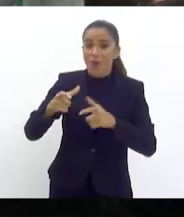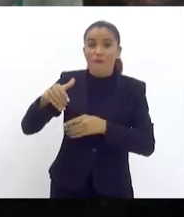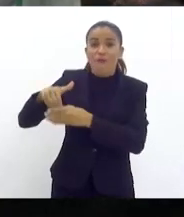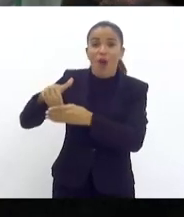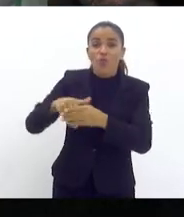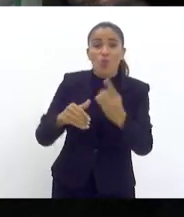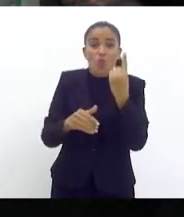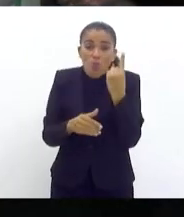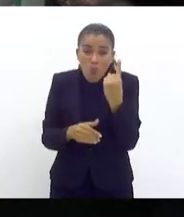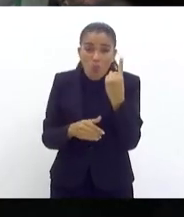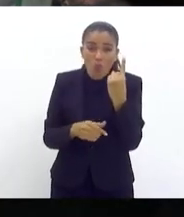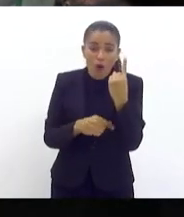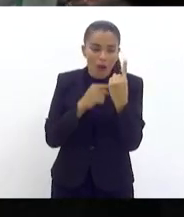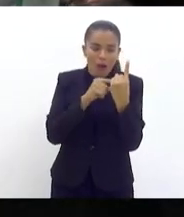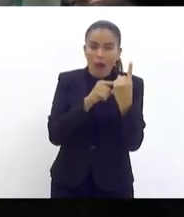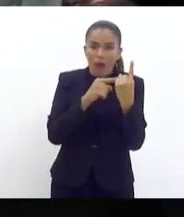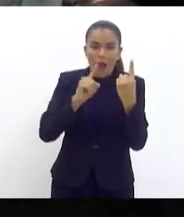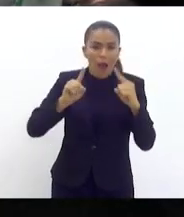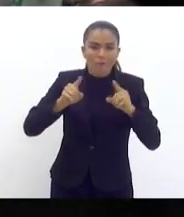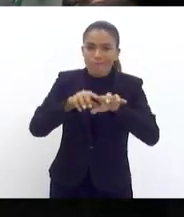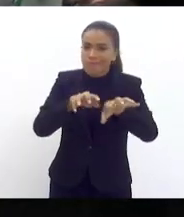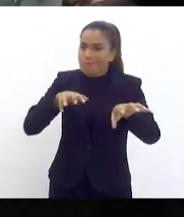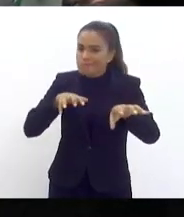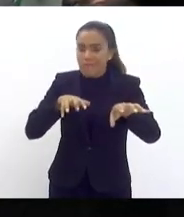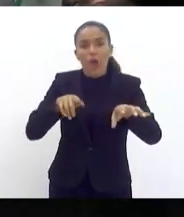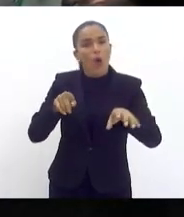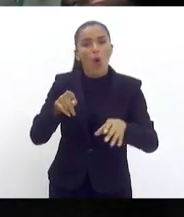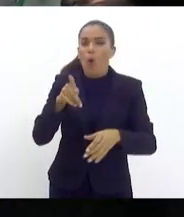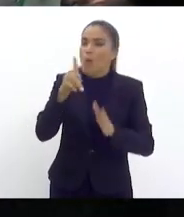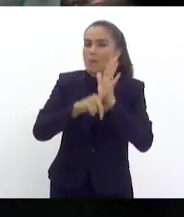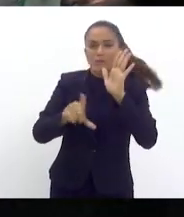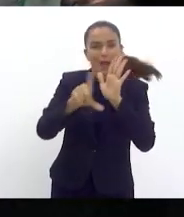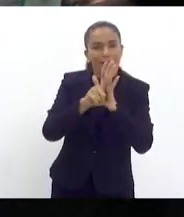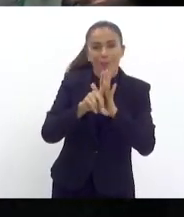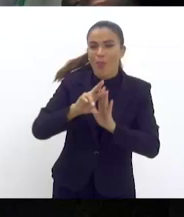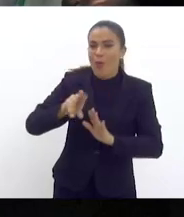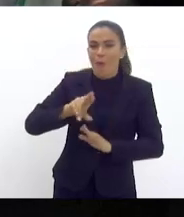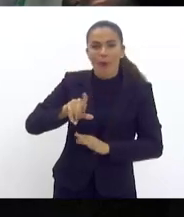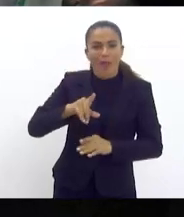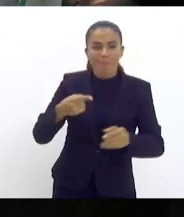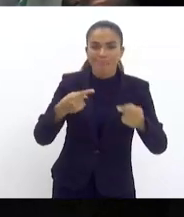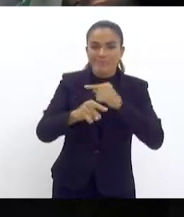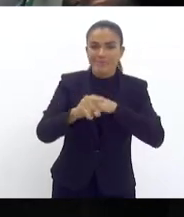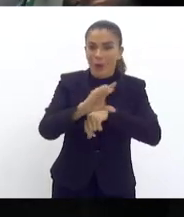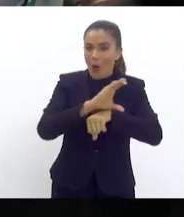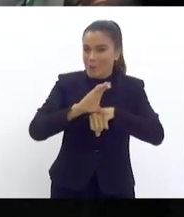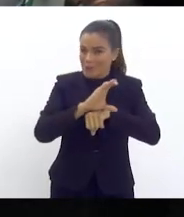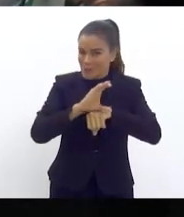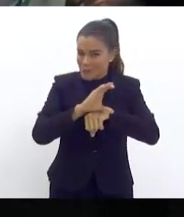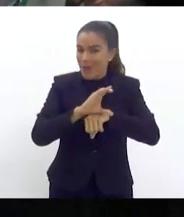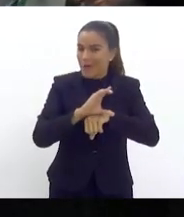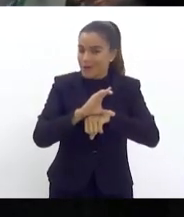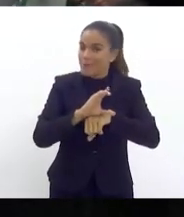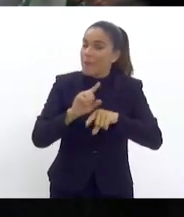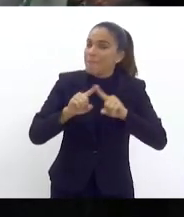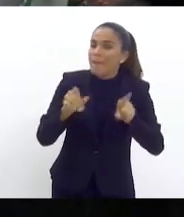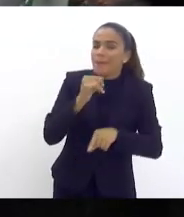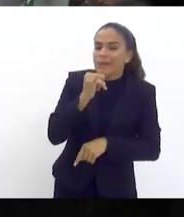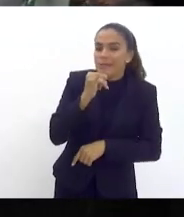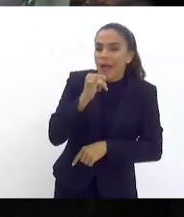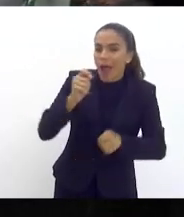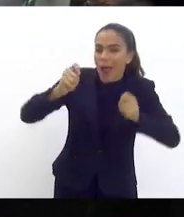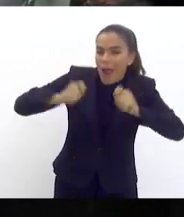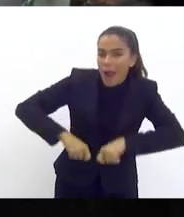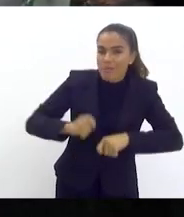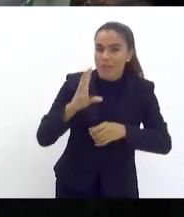voto apenas contrário, o projeto não é declarado inconstitucional. Mas a gente tem, por exemplo, a capacidade